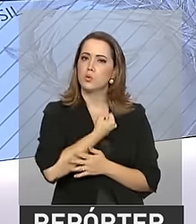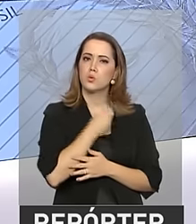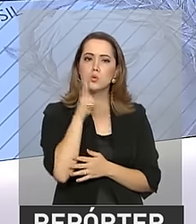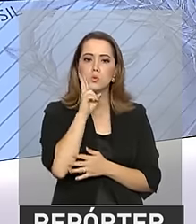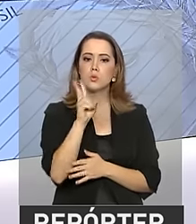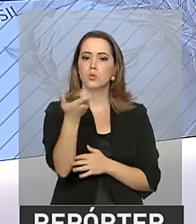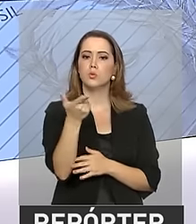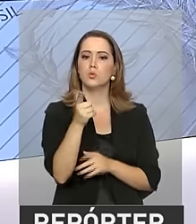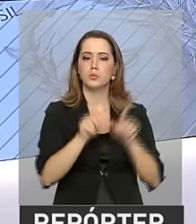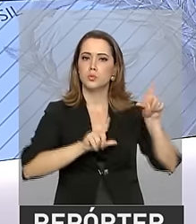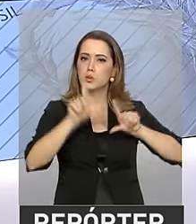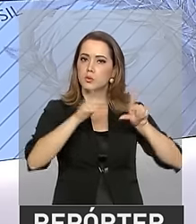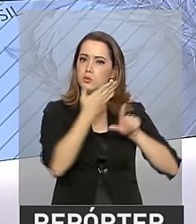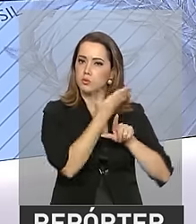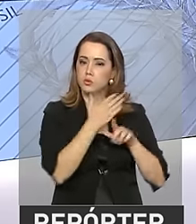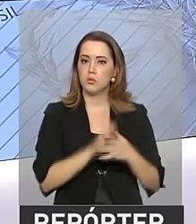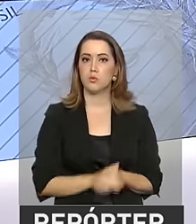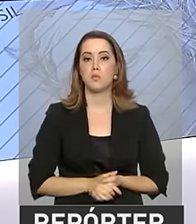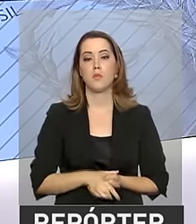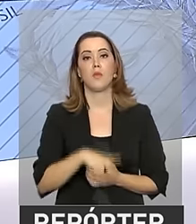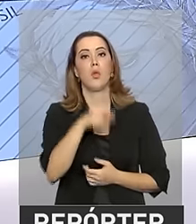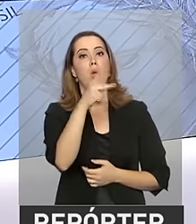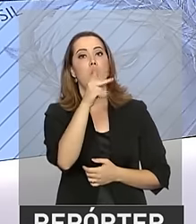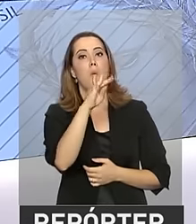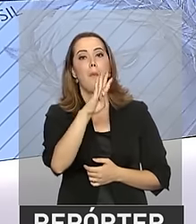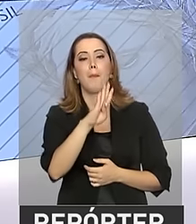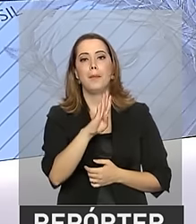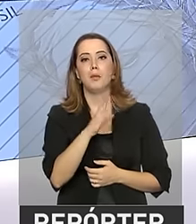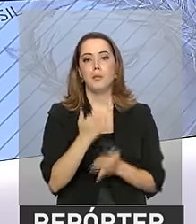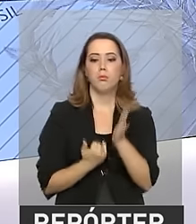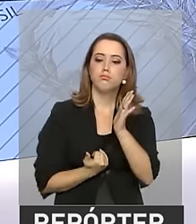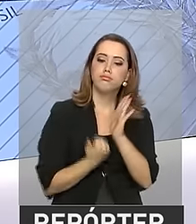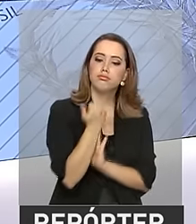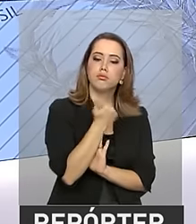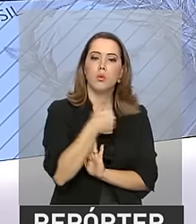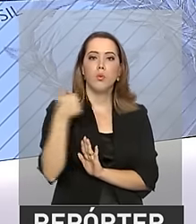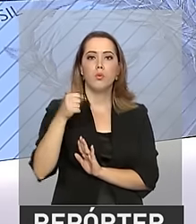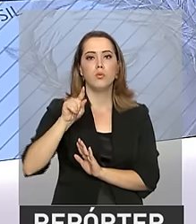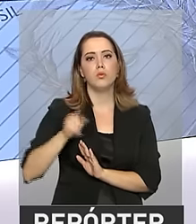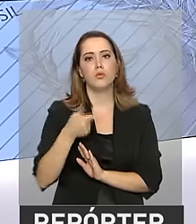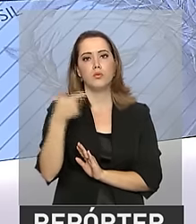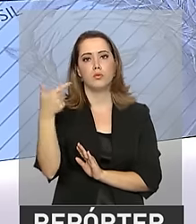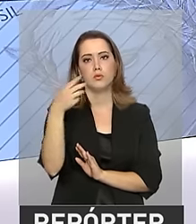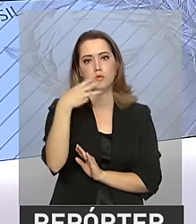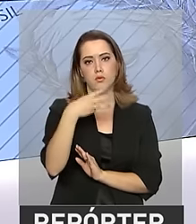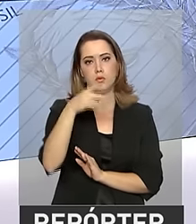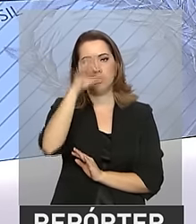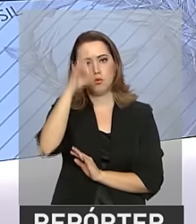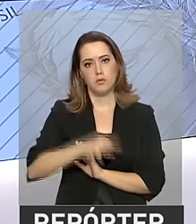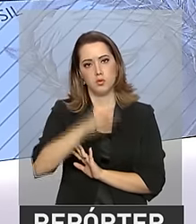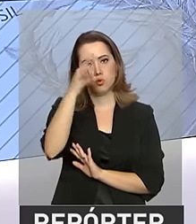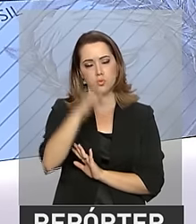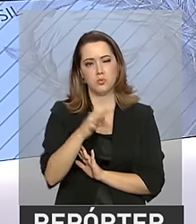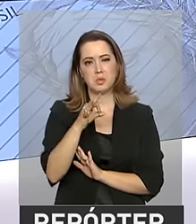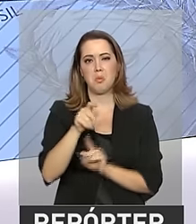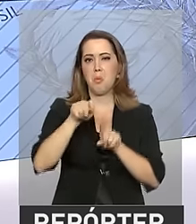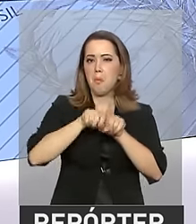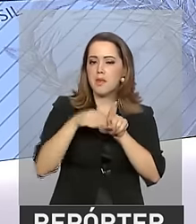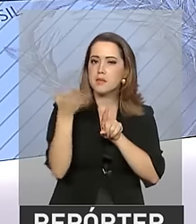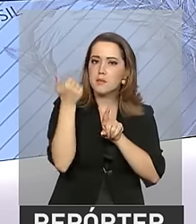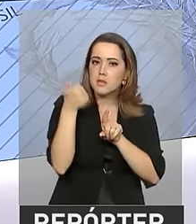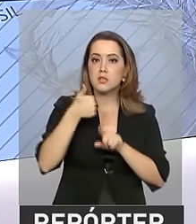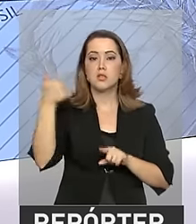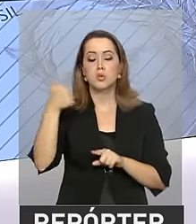a expectativa agora é que o PIB cresça 1,23 por. no mês passado essa expectativa era de crescimento de